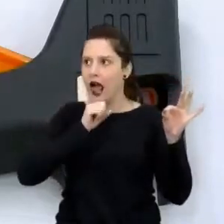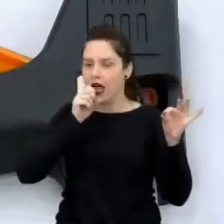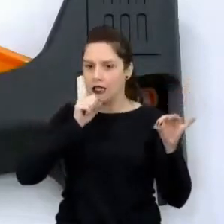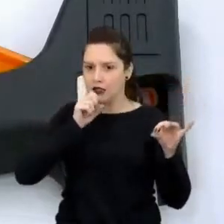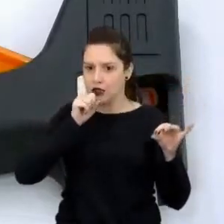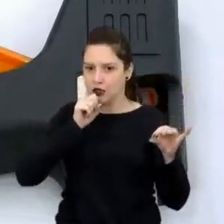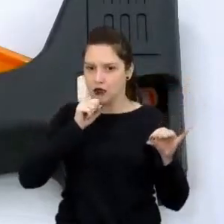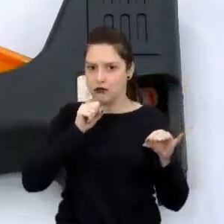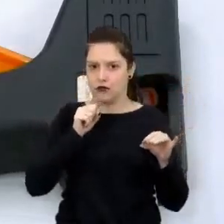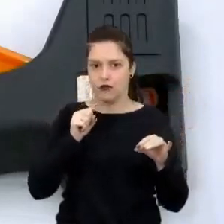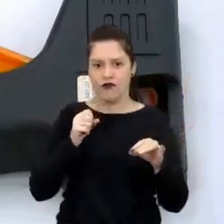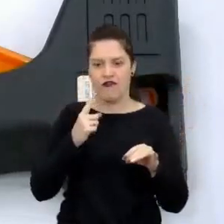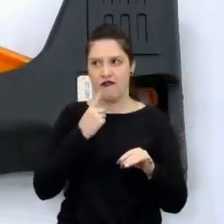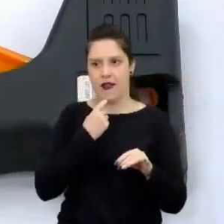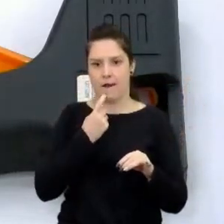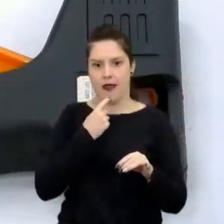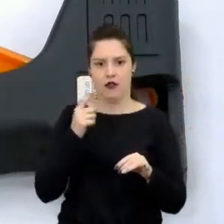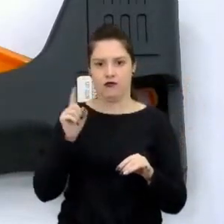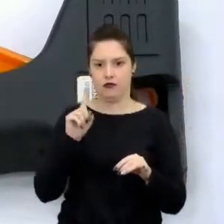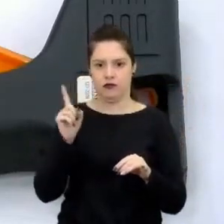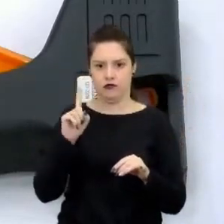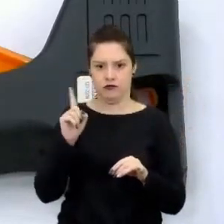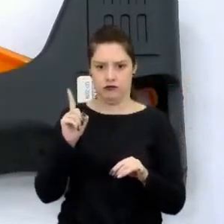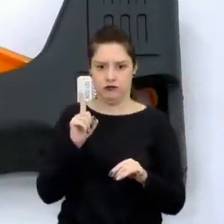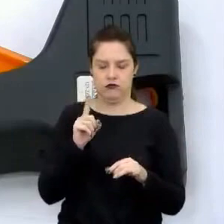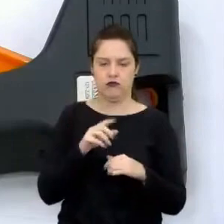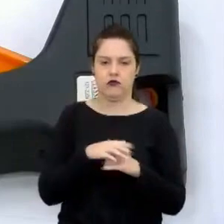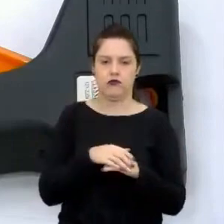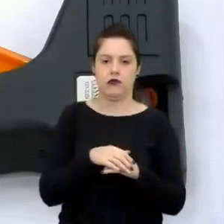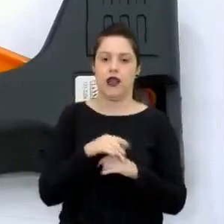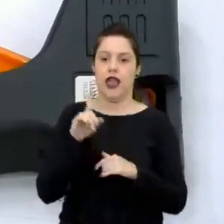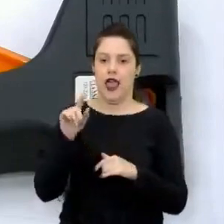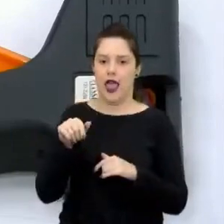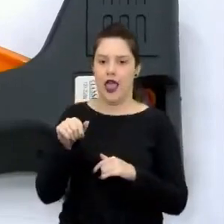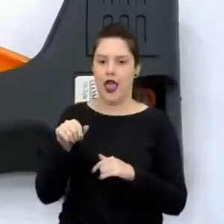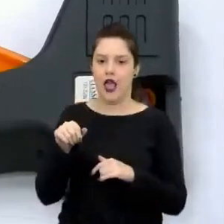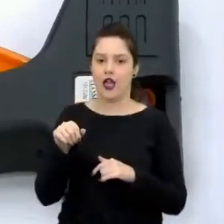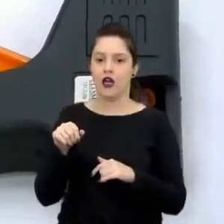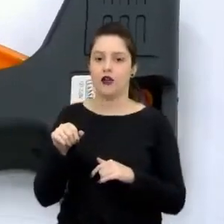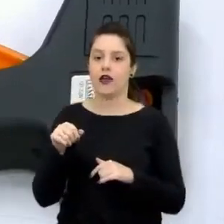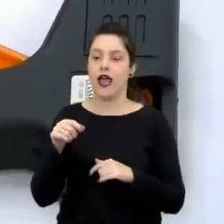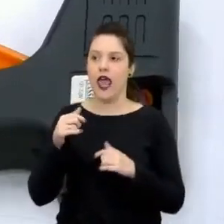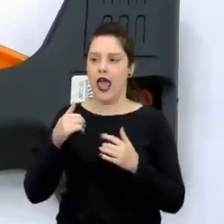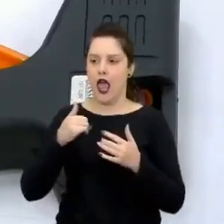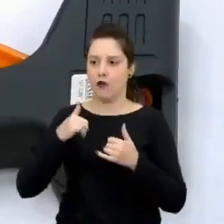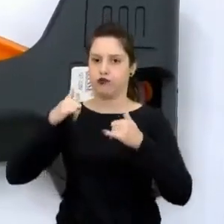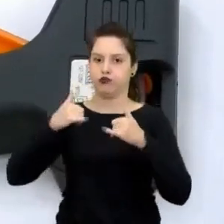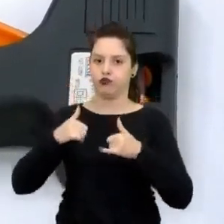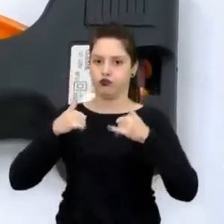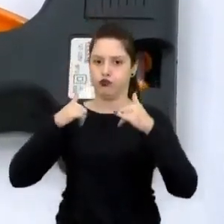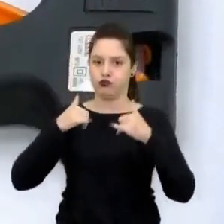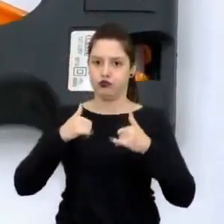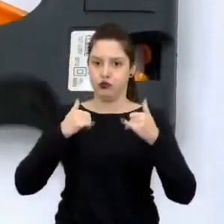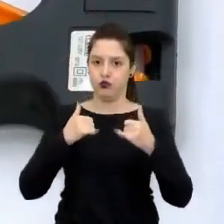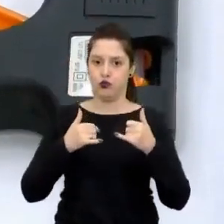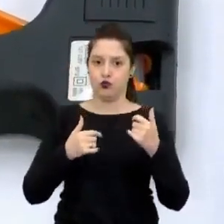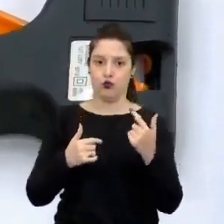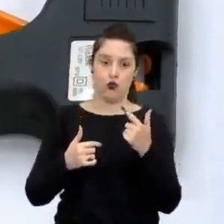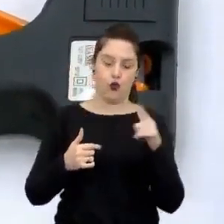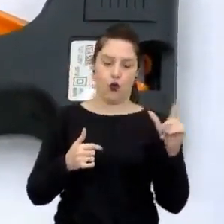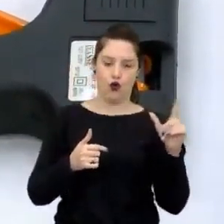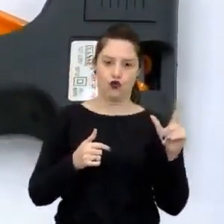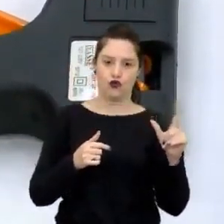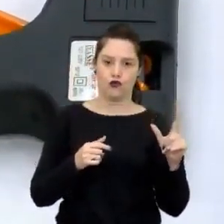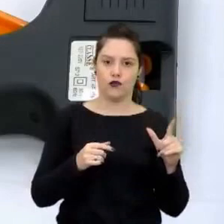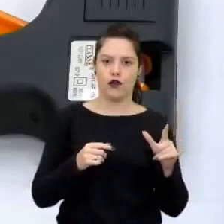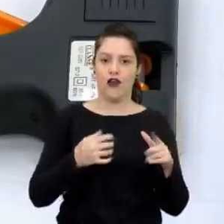como vermelho, tá? E um preto. Então, esse daqui é o que sai energia e esse aqui, aterramento. Então, o